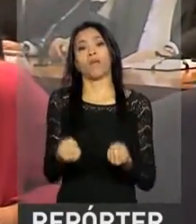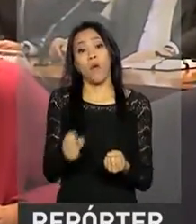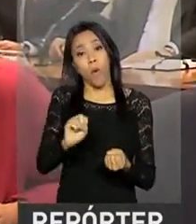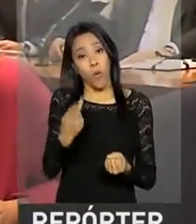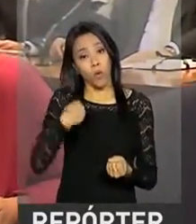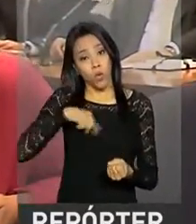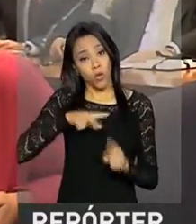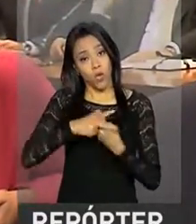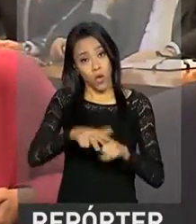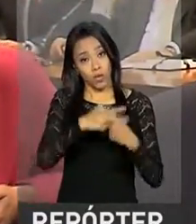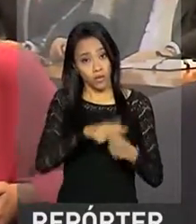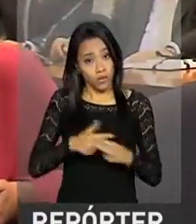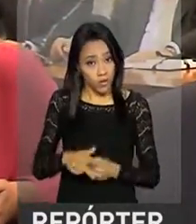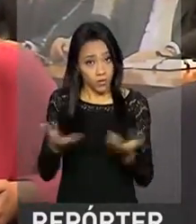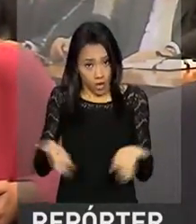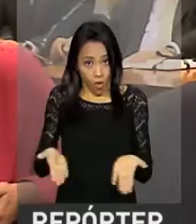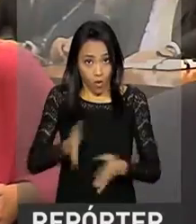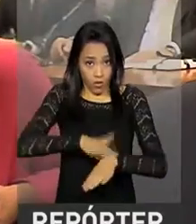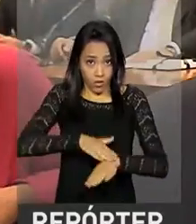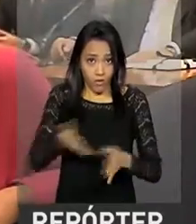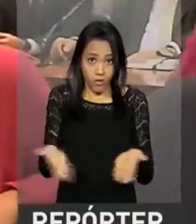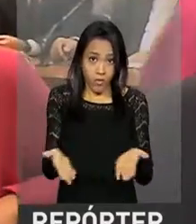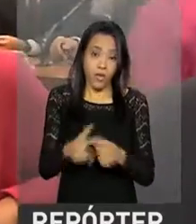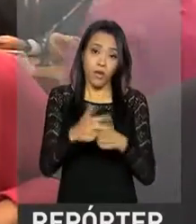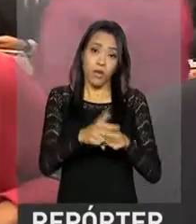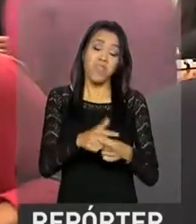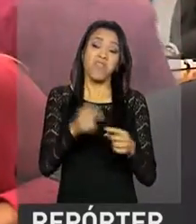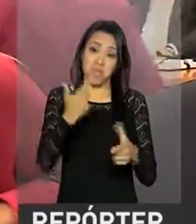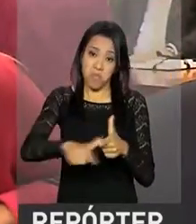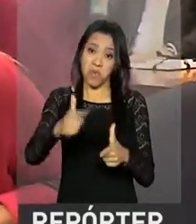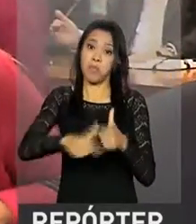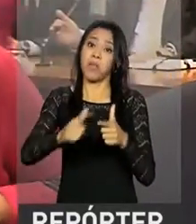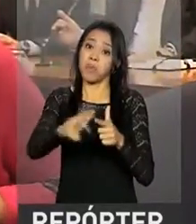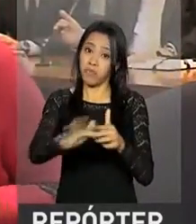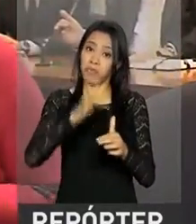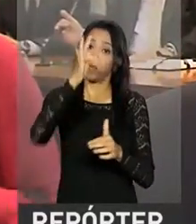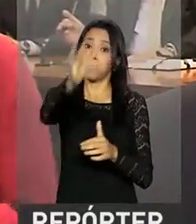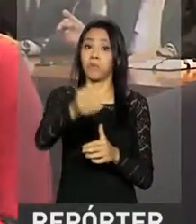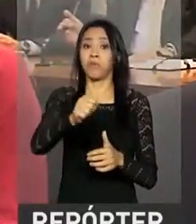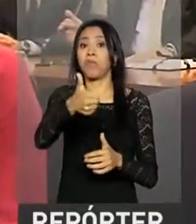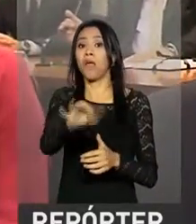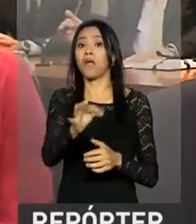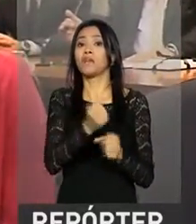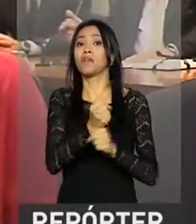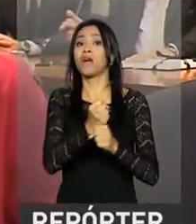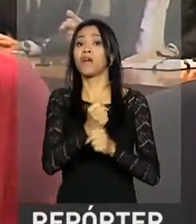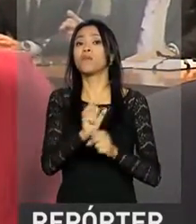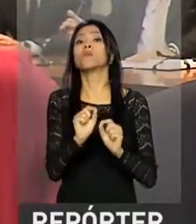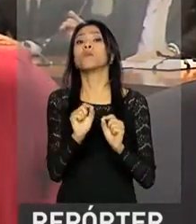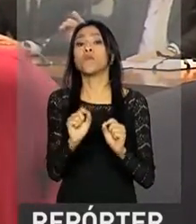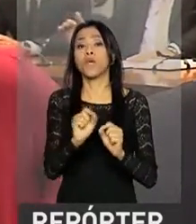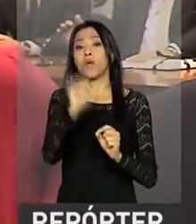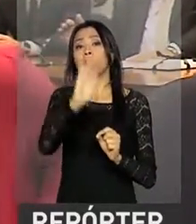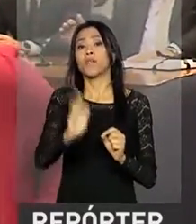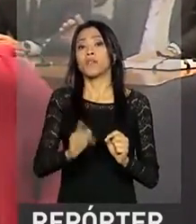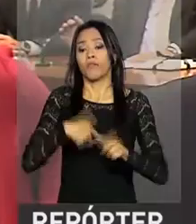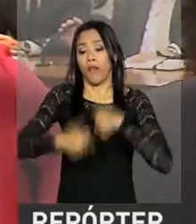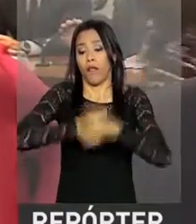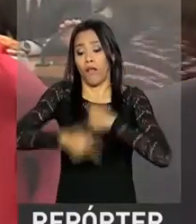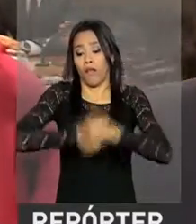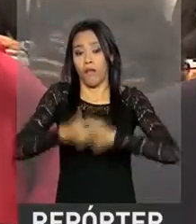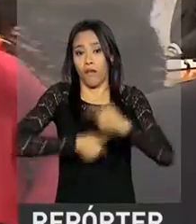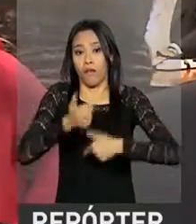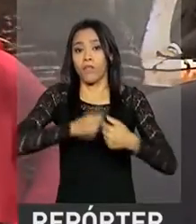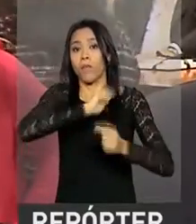situação nós vamos ter aí um problema grave daqui a dez anos o brasil vai trabalhar só para pagar